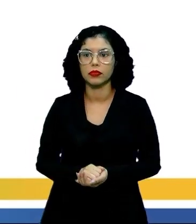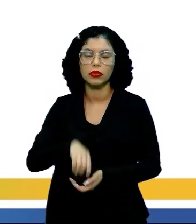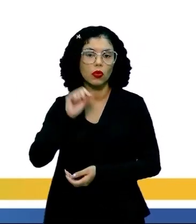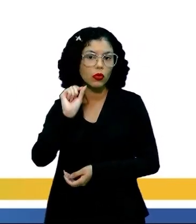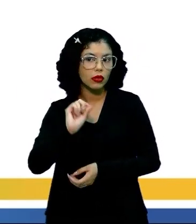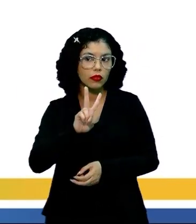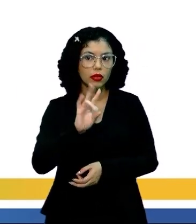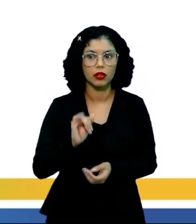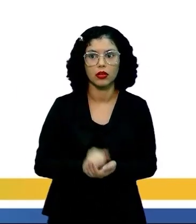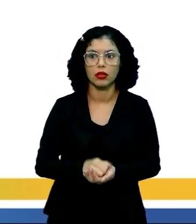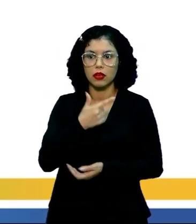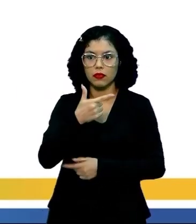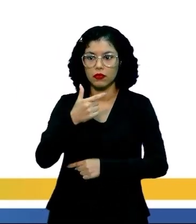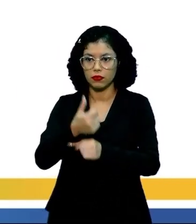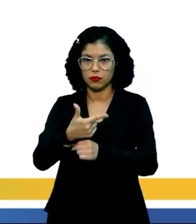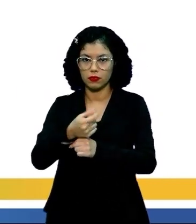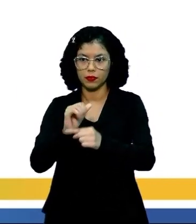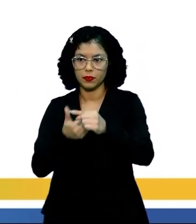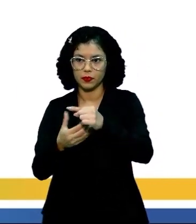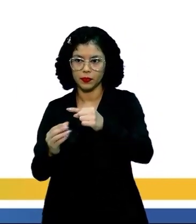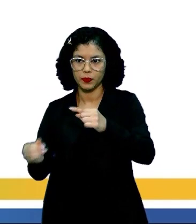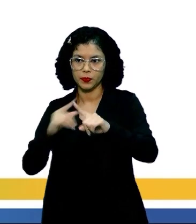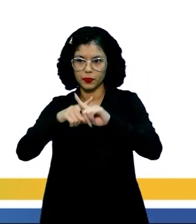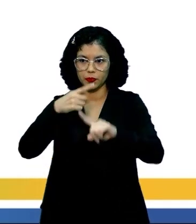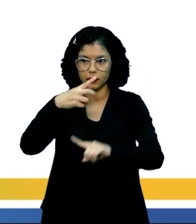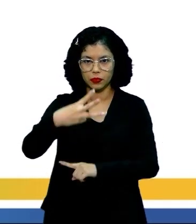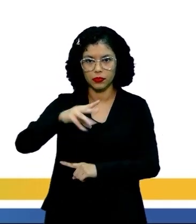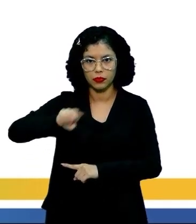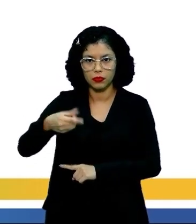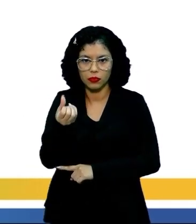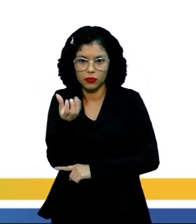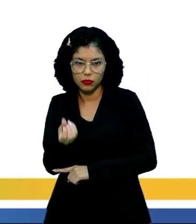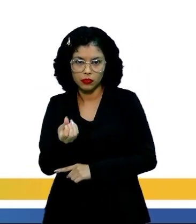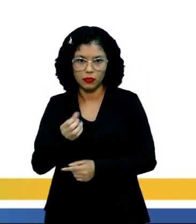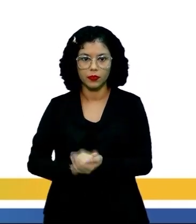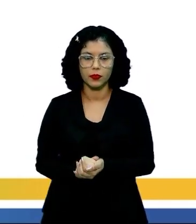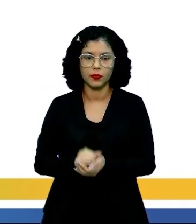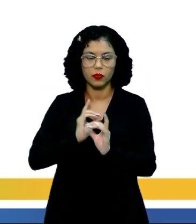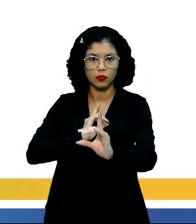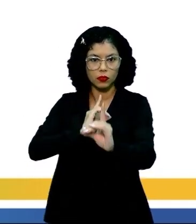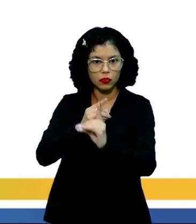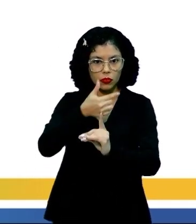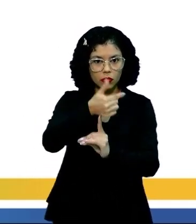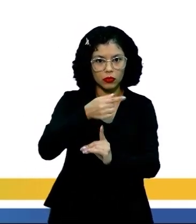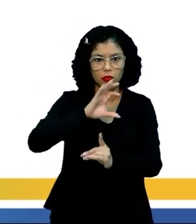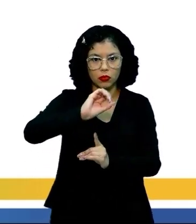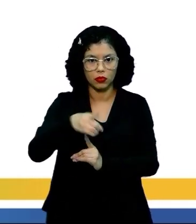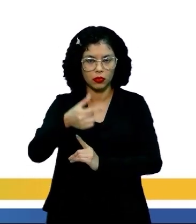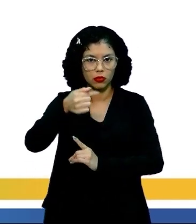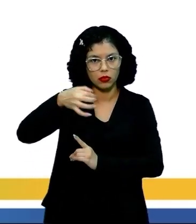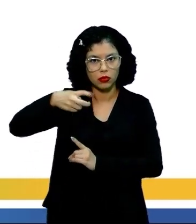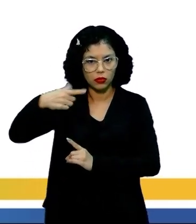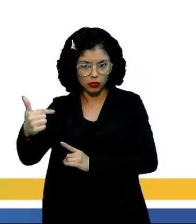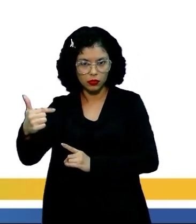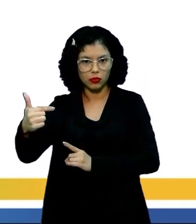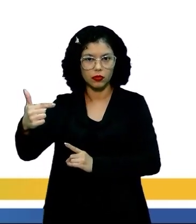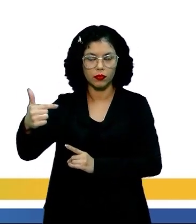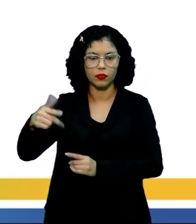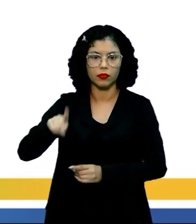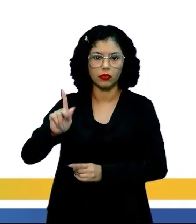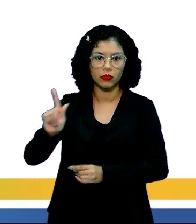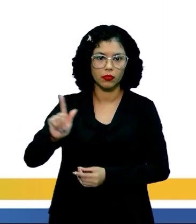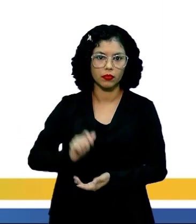que vai dar 20 sobre 100 vezes 3,6, que eu vou encontrar 0,72